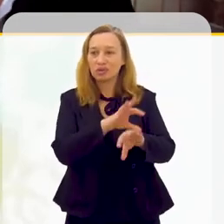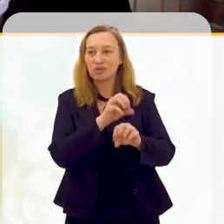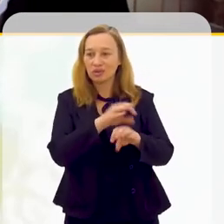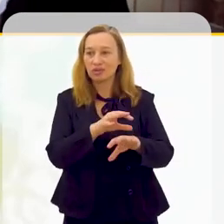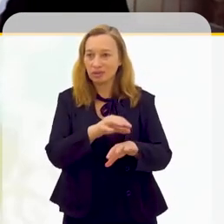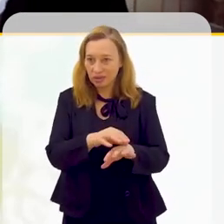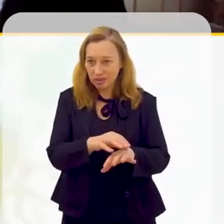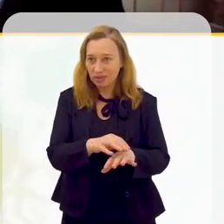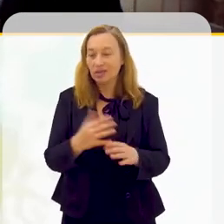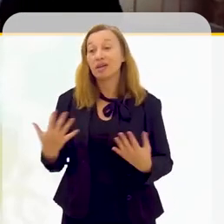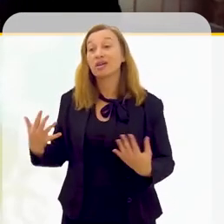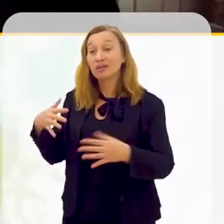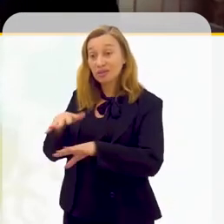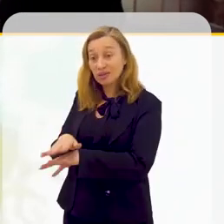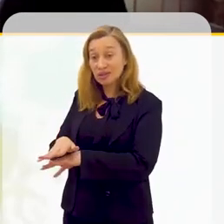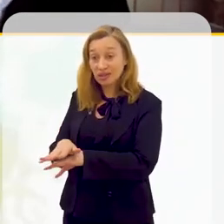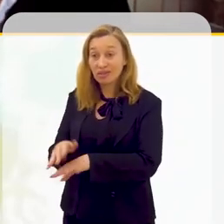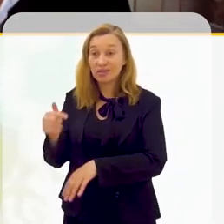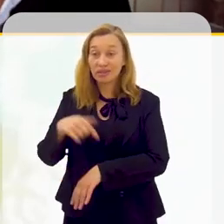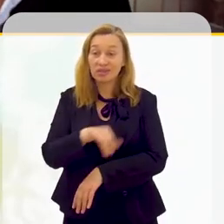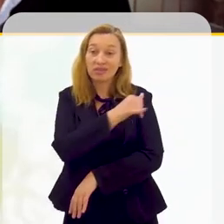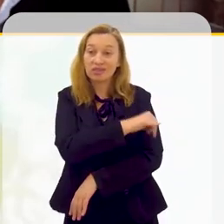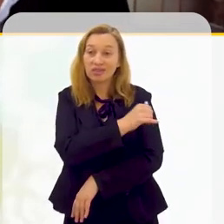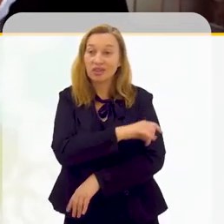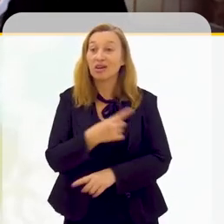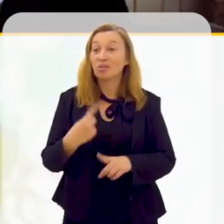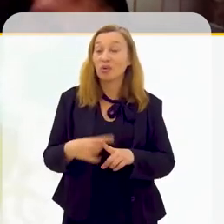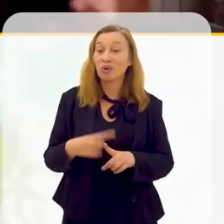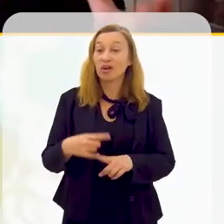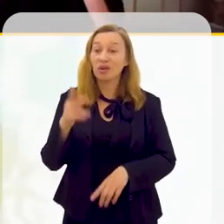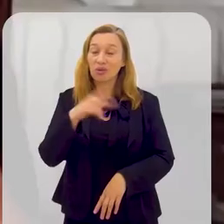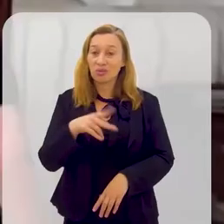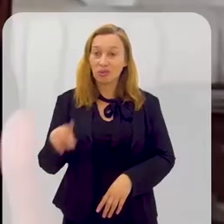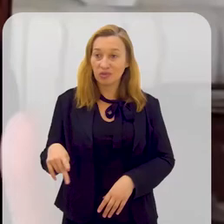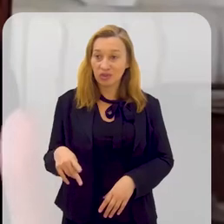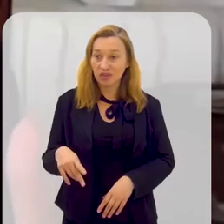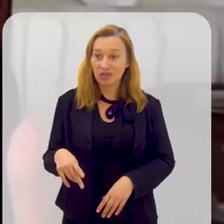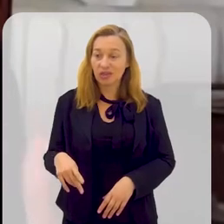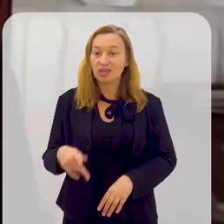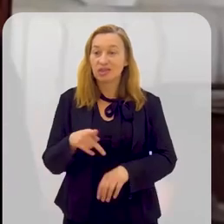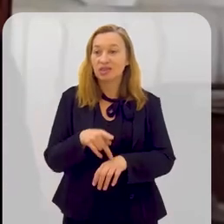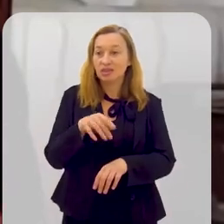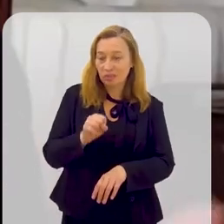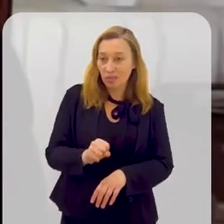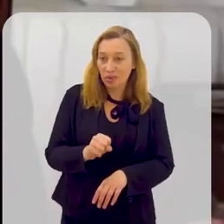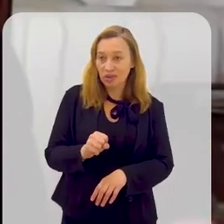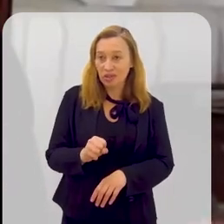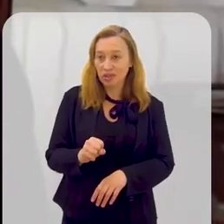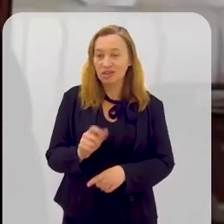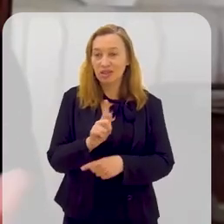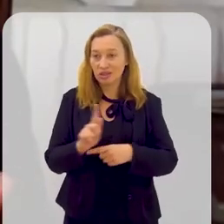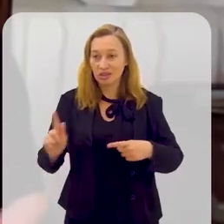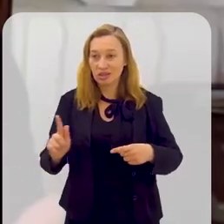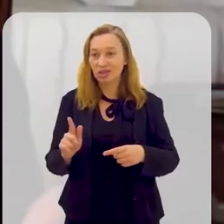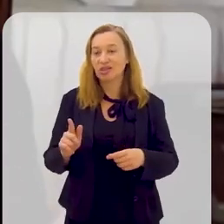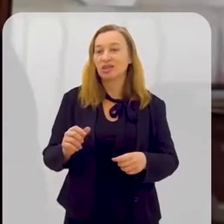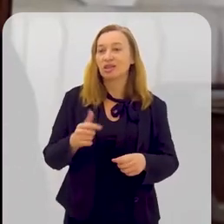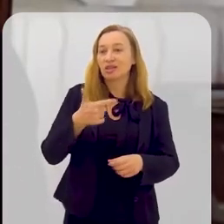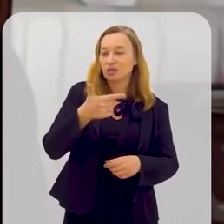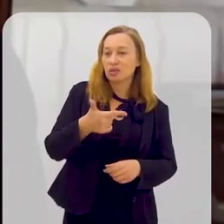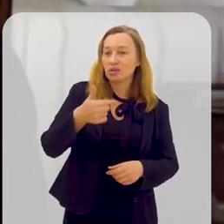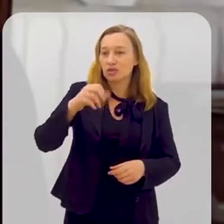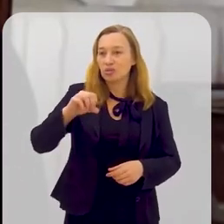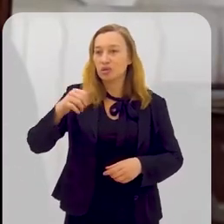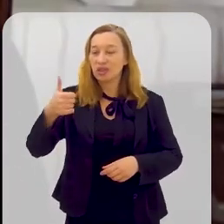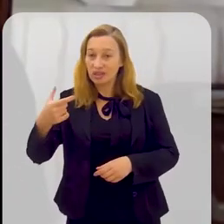surdez comunicação educação inclusão no Rio de Janeiro Porque como professor de pós-graduação que eu